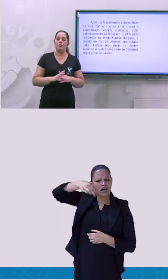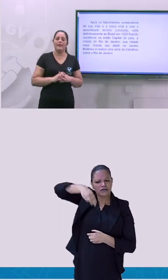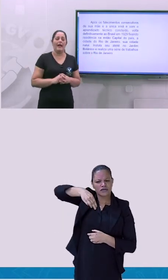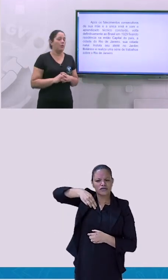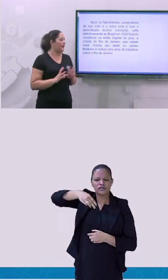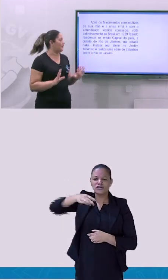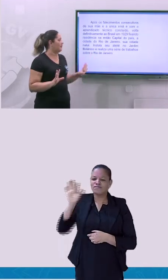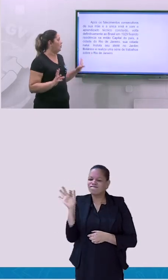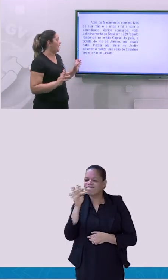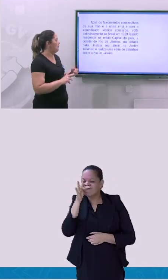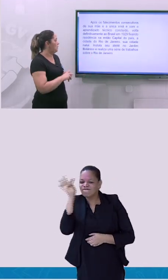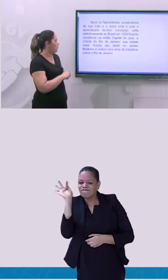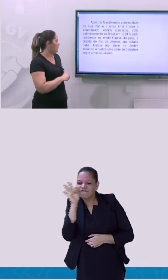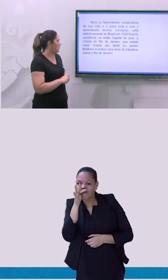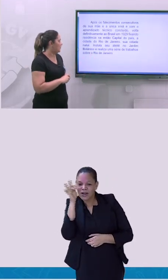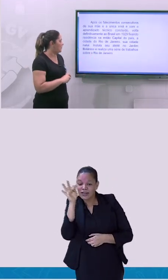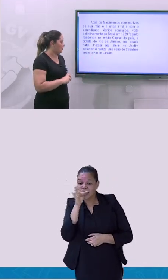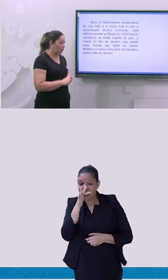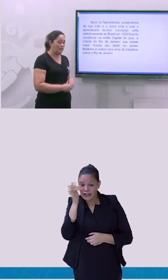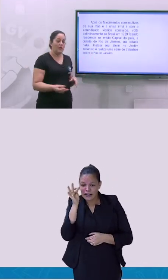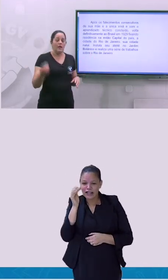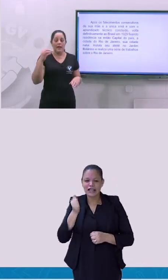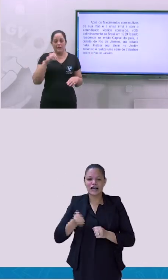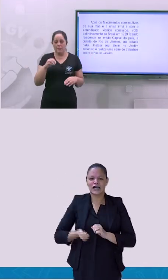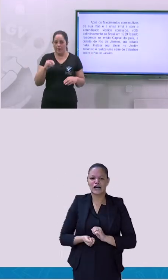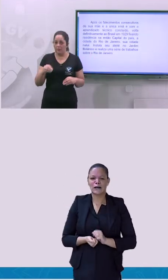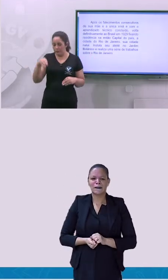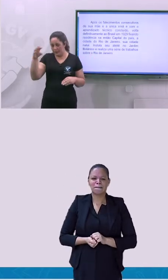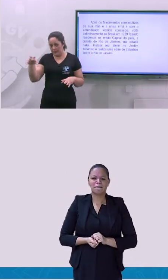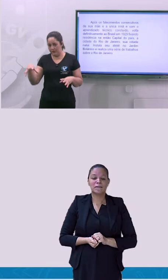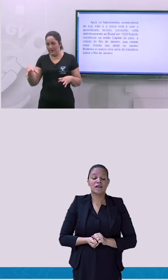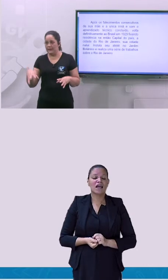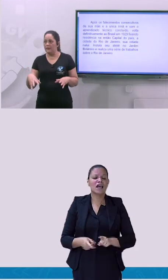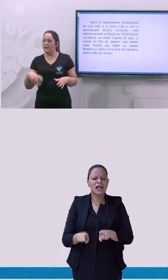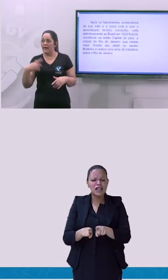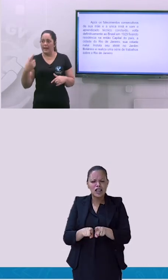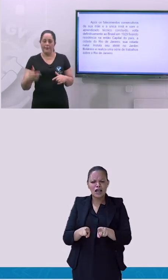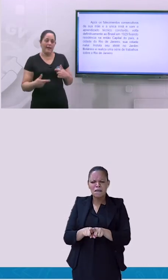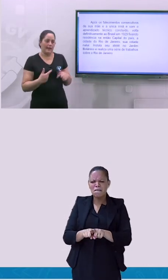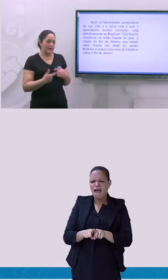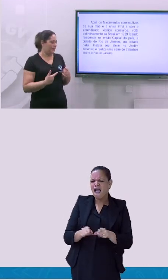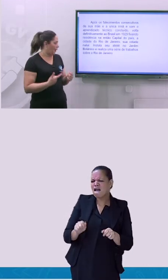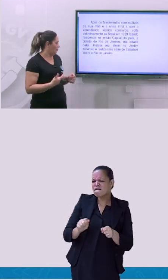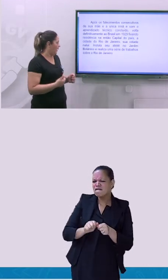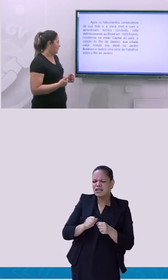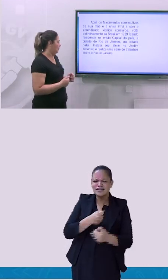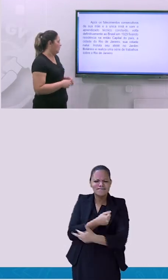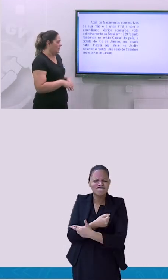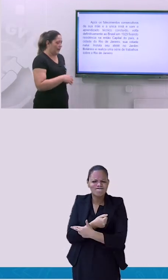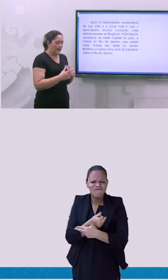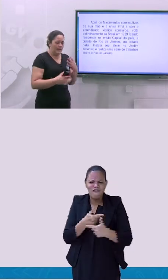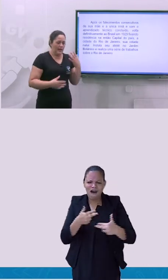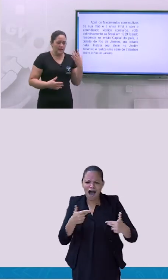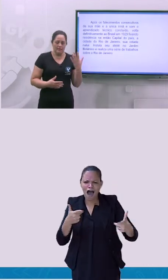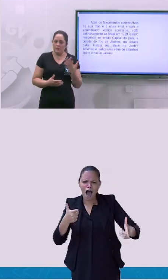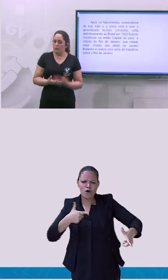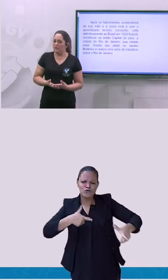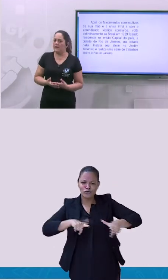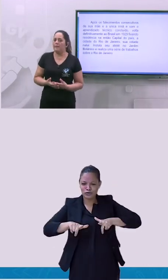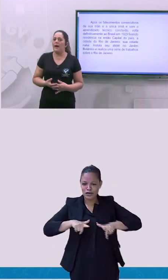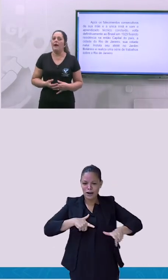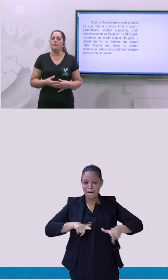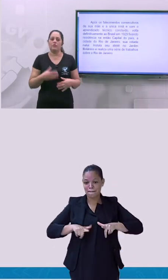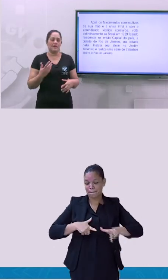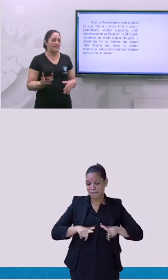resolve voltar ao Brasil em 1929. Ele vem para onde? Para o Rio de Janeiro, que na época era a capital do Brasil. Lá ele realiza